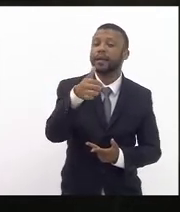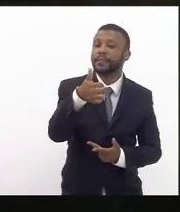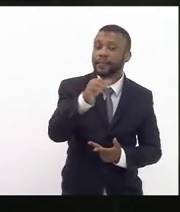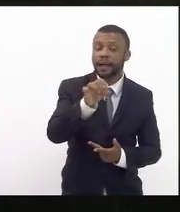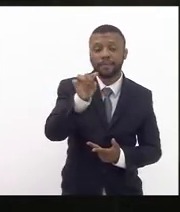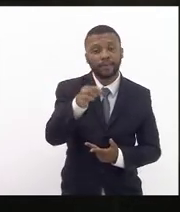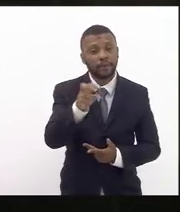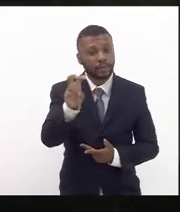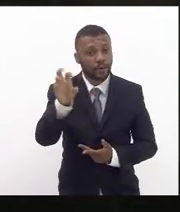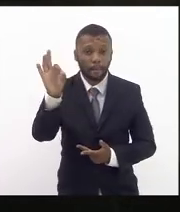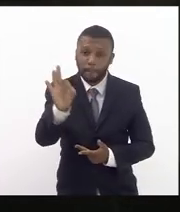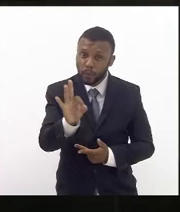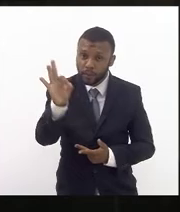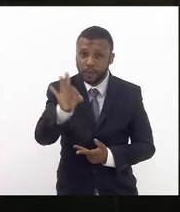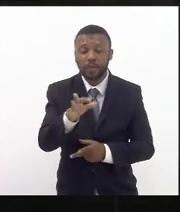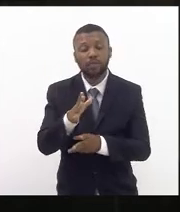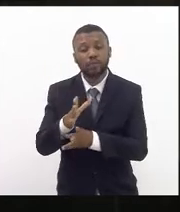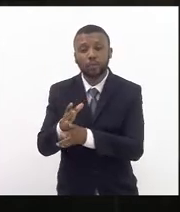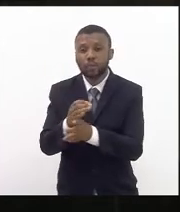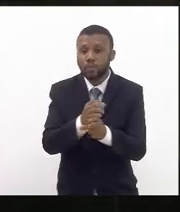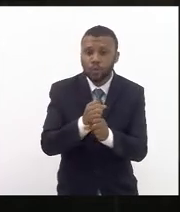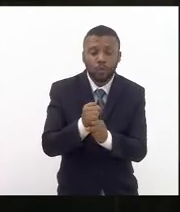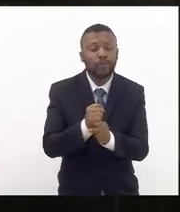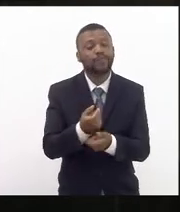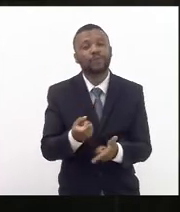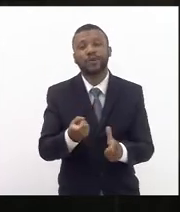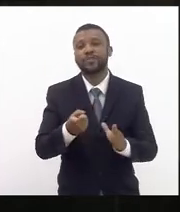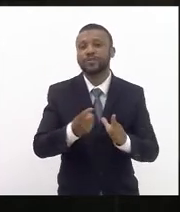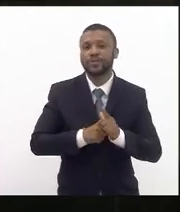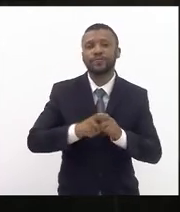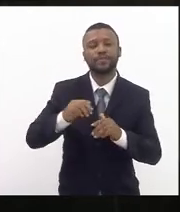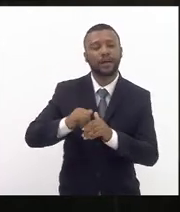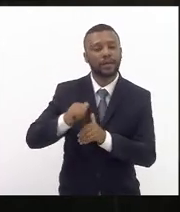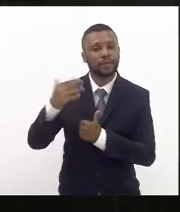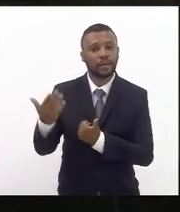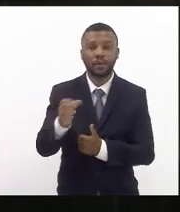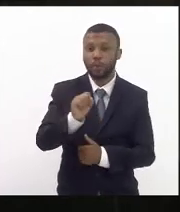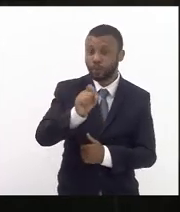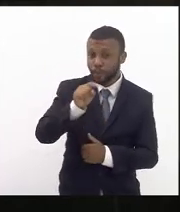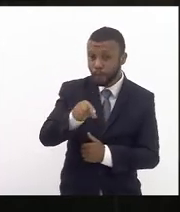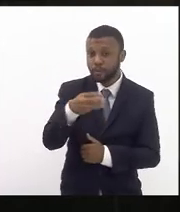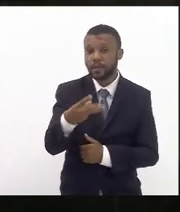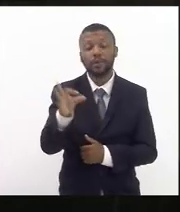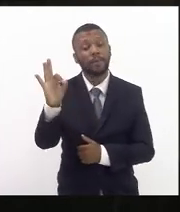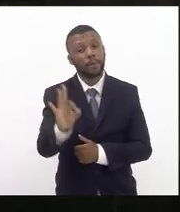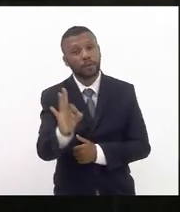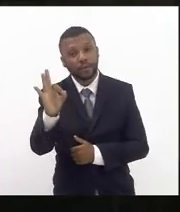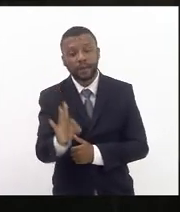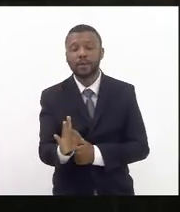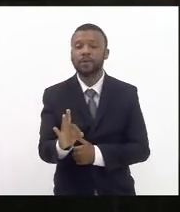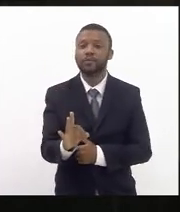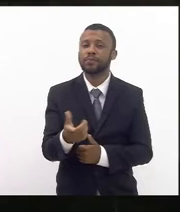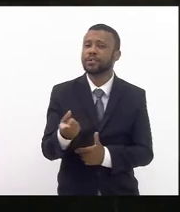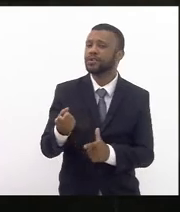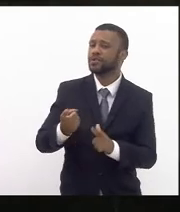10,5% desse montante, dívida externa 8,3%, demais dívidas